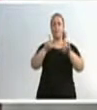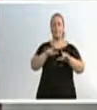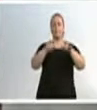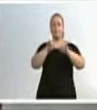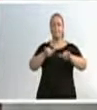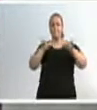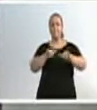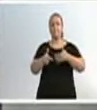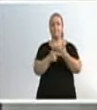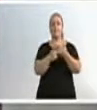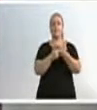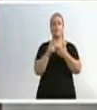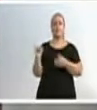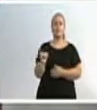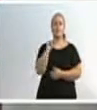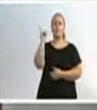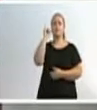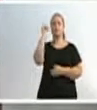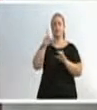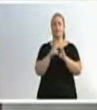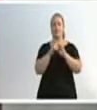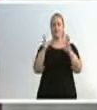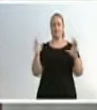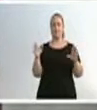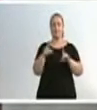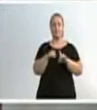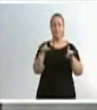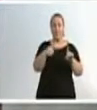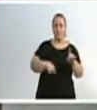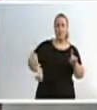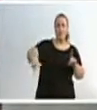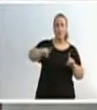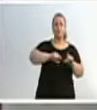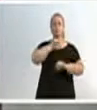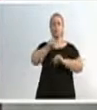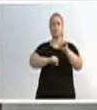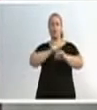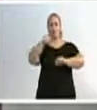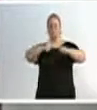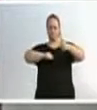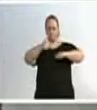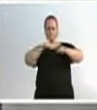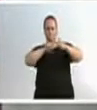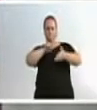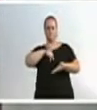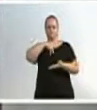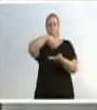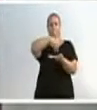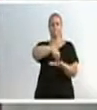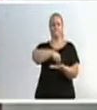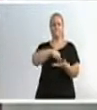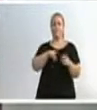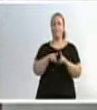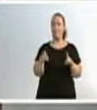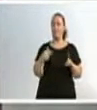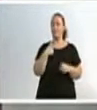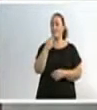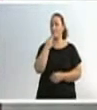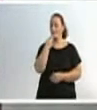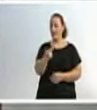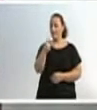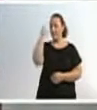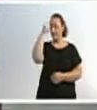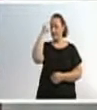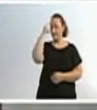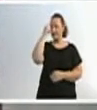muito importante, sim, na democracia, mas a gente está aqui para ser analisado, para ser julgado pelas nossas posições, mas por aquilo que a gente pensa, e